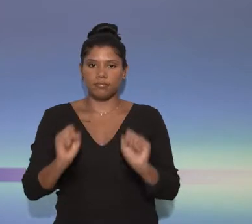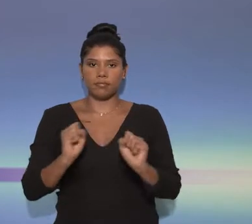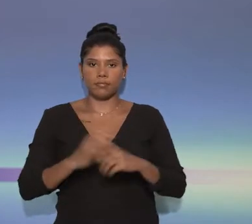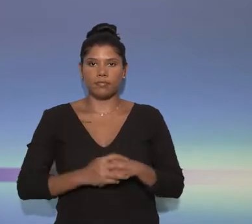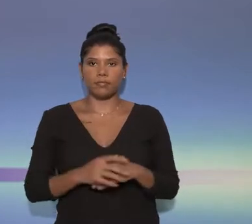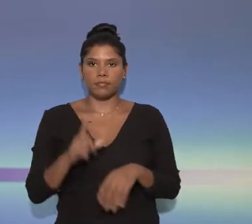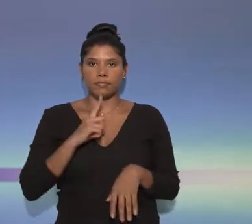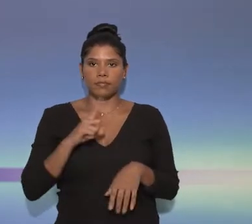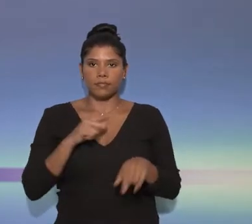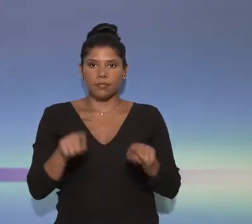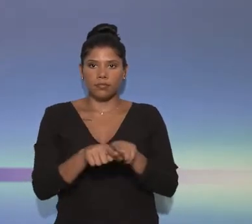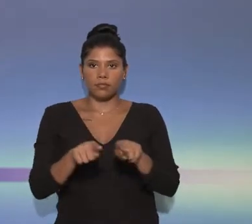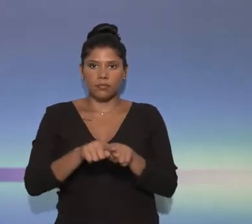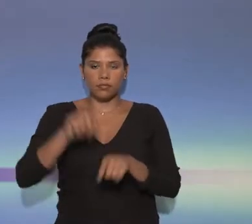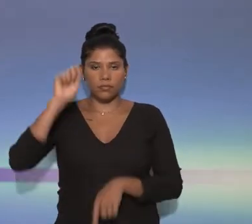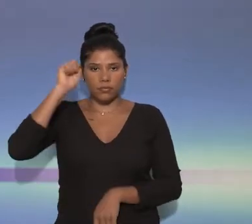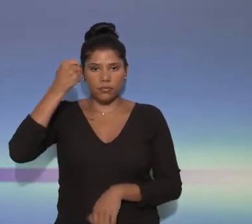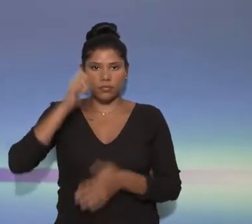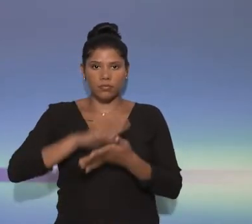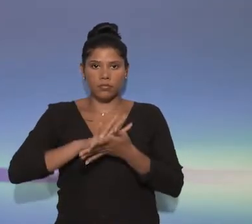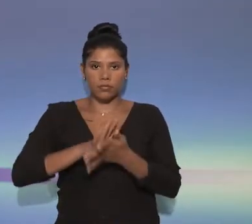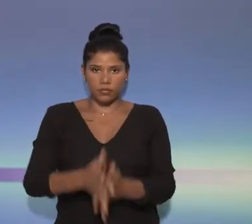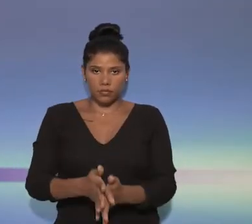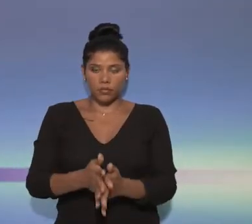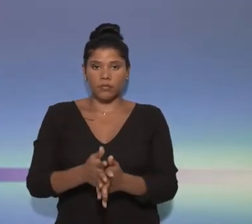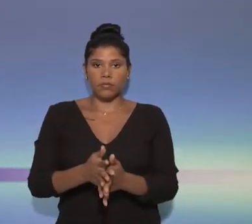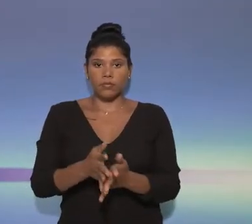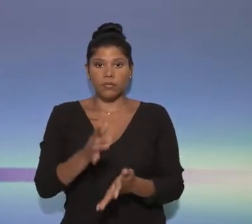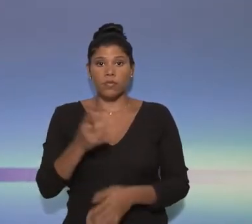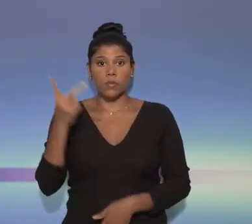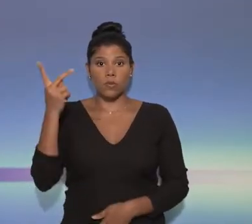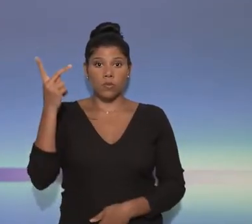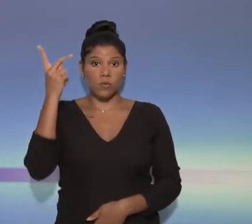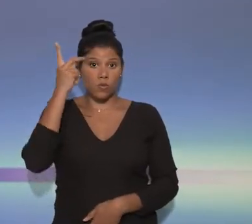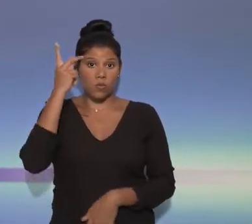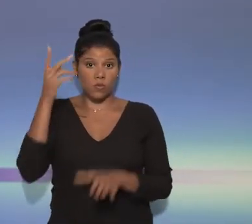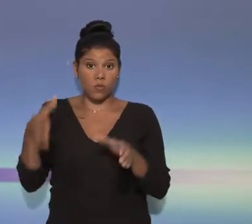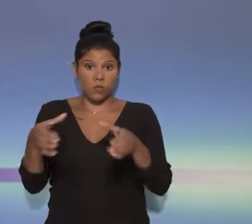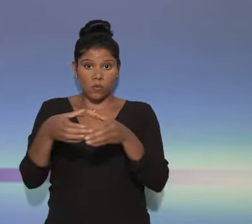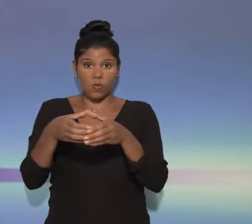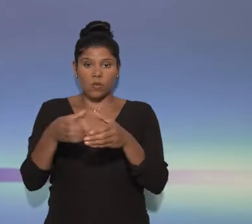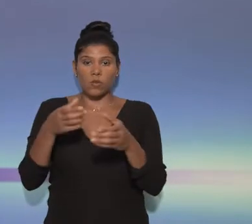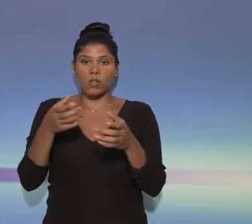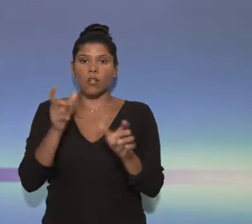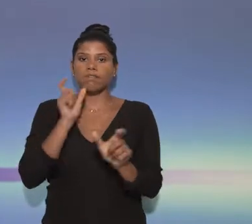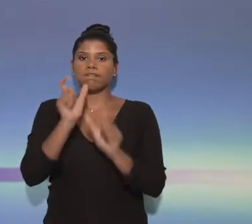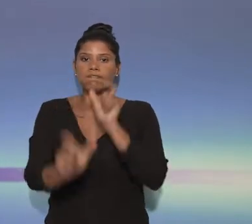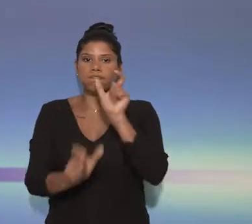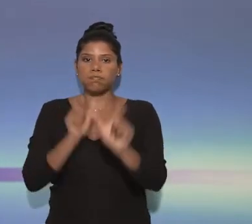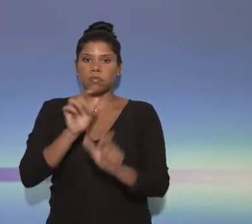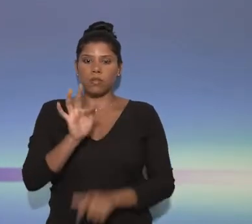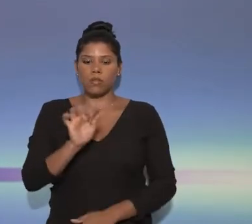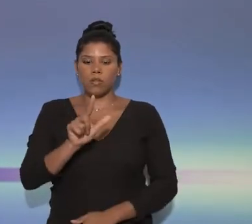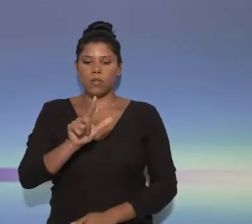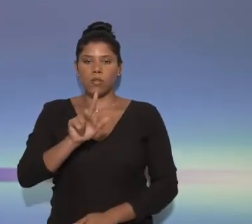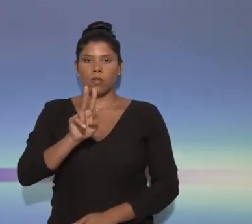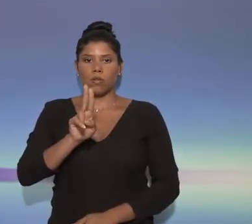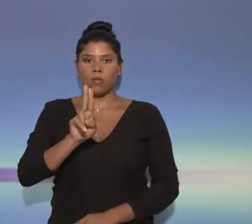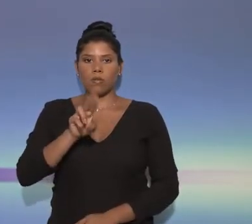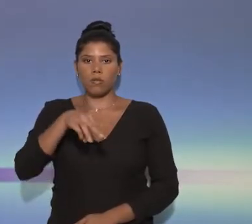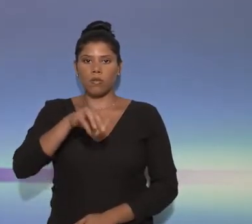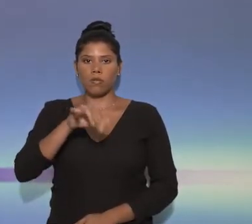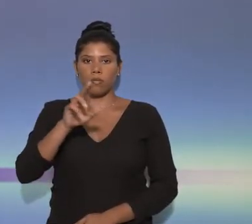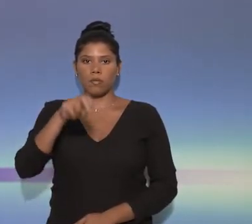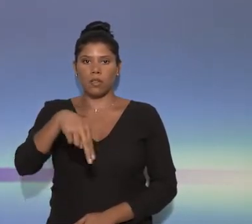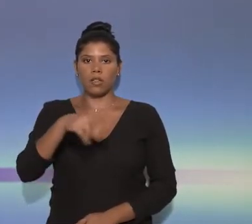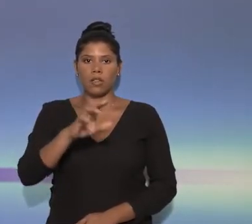Inclusive, teve também um caso de racismo no Morumbi de um torcedor do São Paulo, fazendo insultos a torcedores do Fluminense, coisas que eu volto